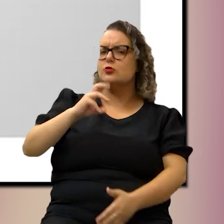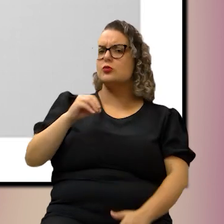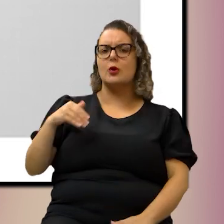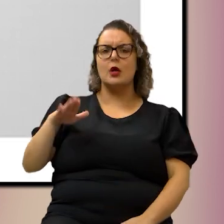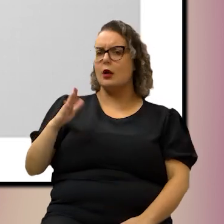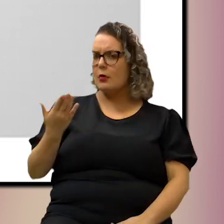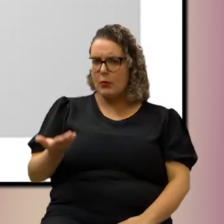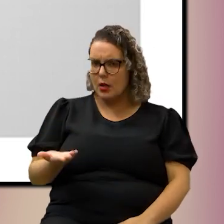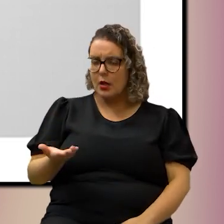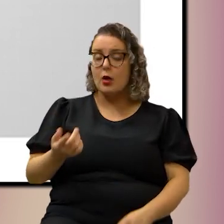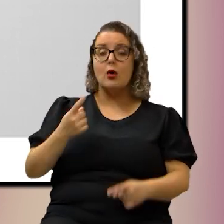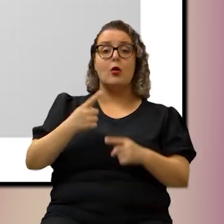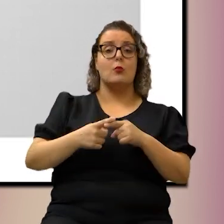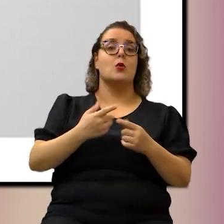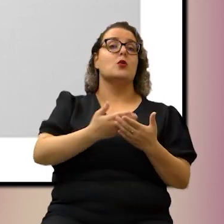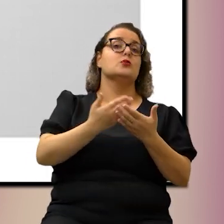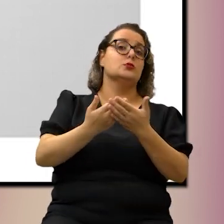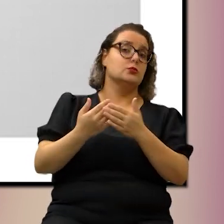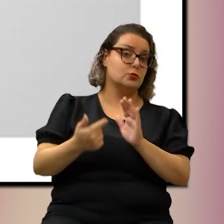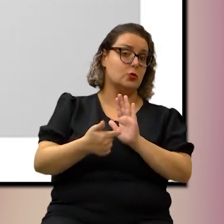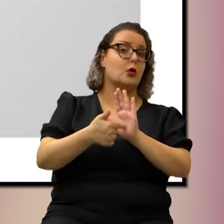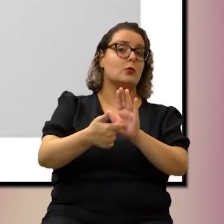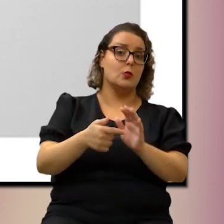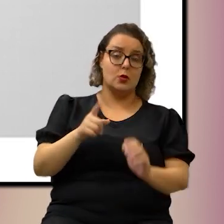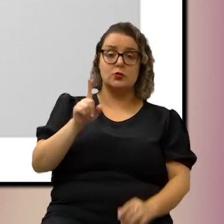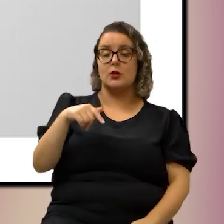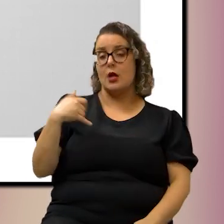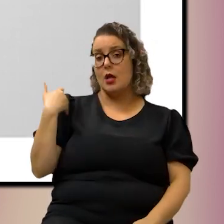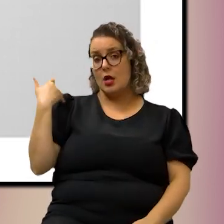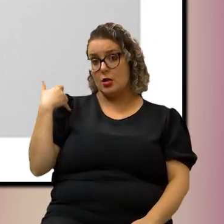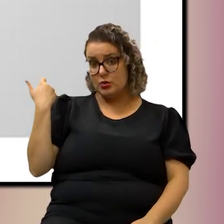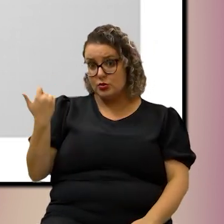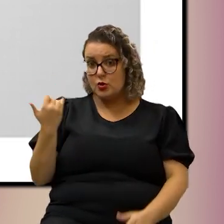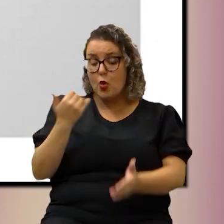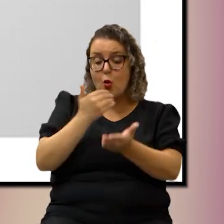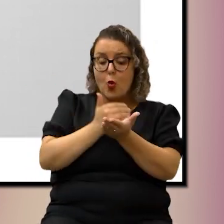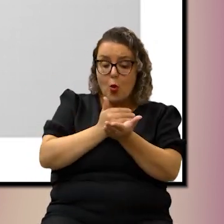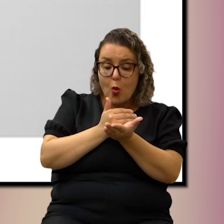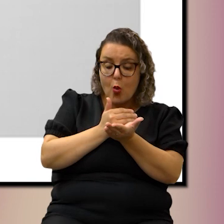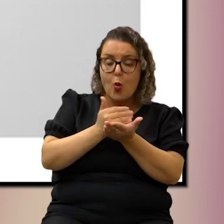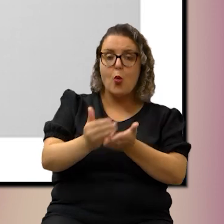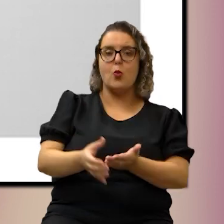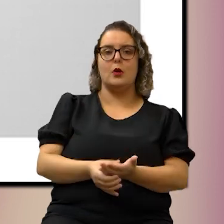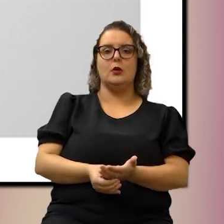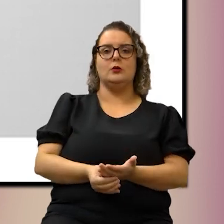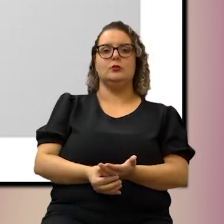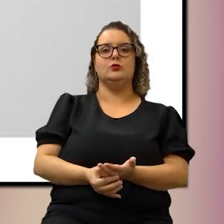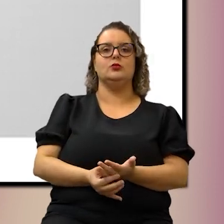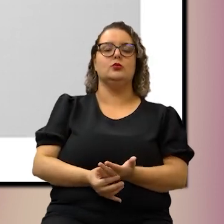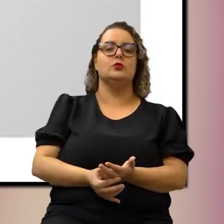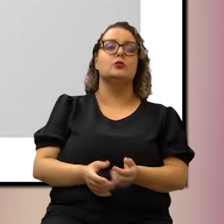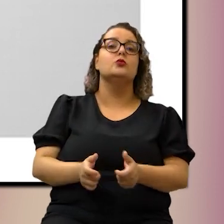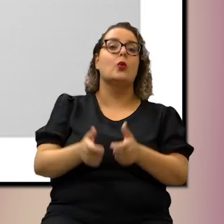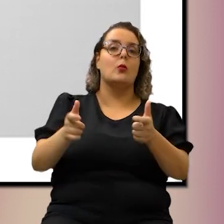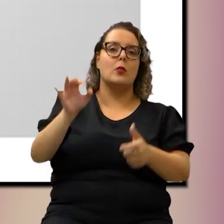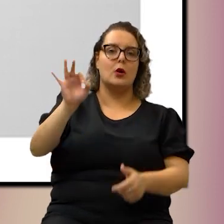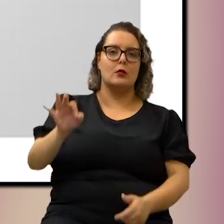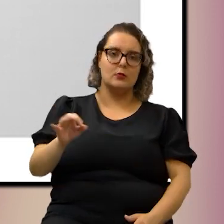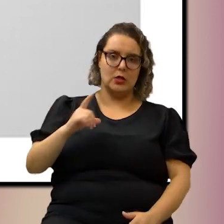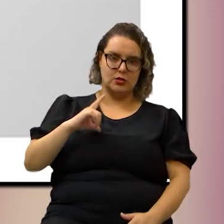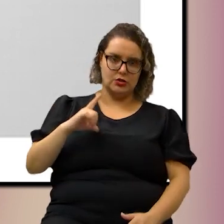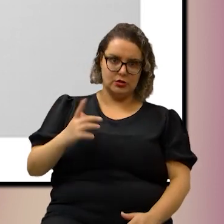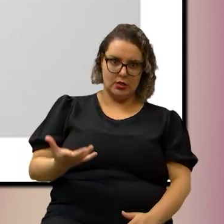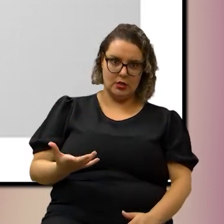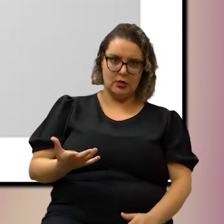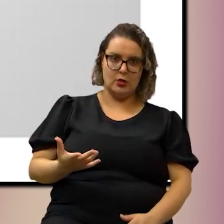partir dos 40 anos? Justamente porque os estudos mostram que é a idade de início de aumento da chance de se ter câncer